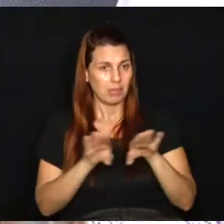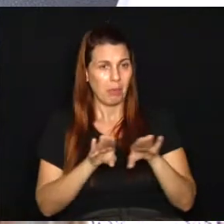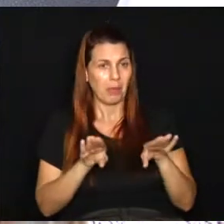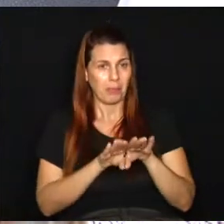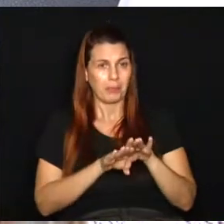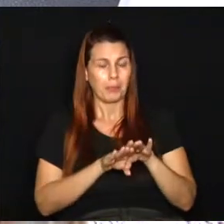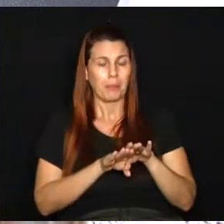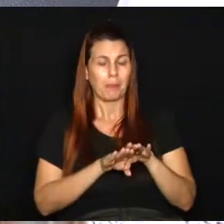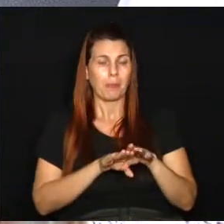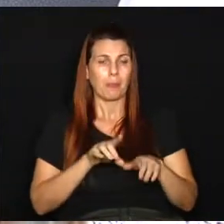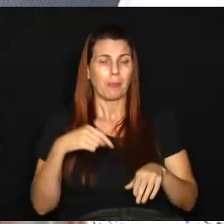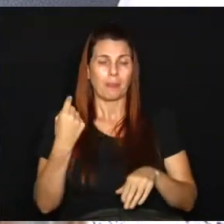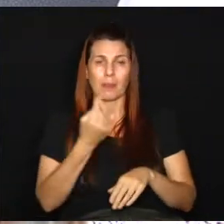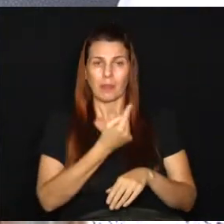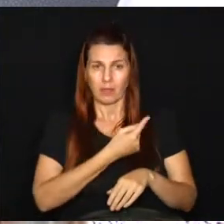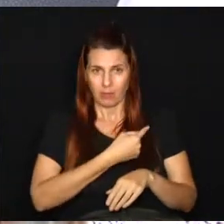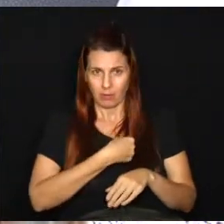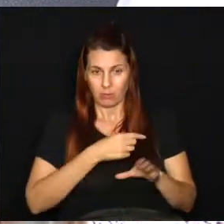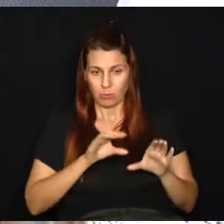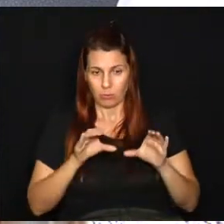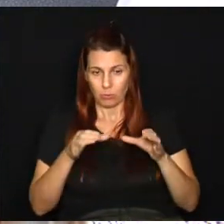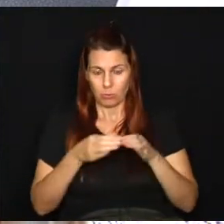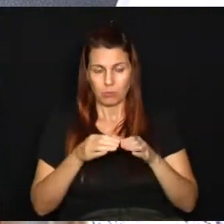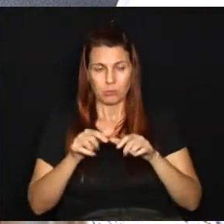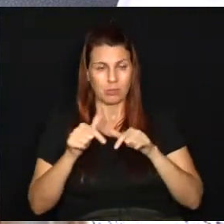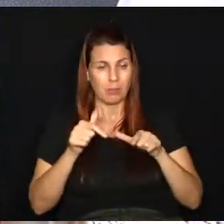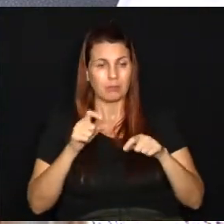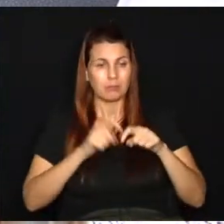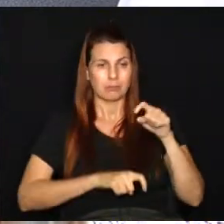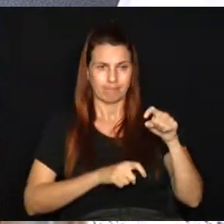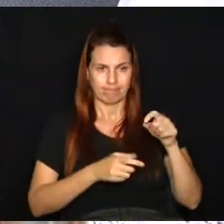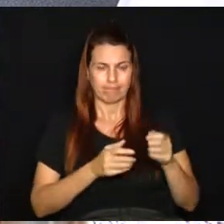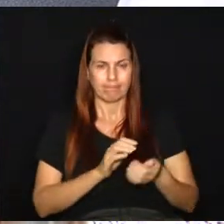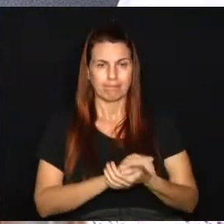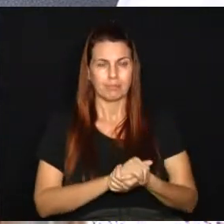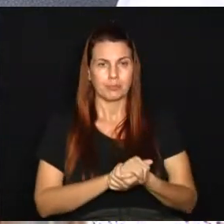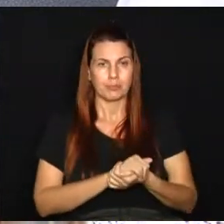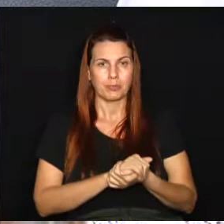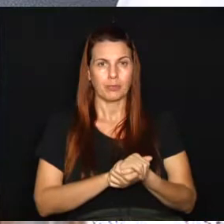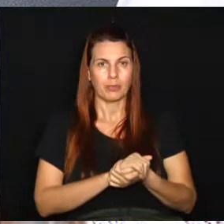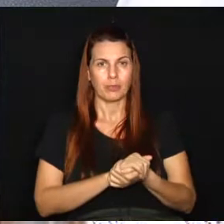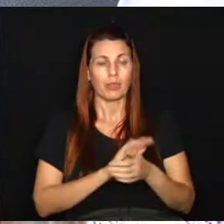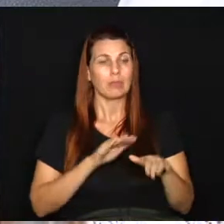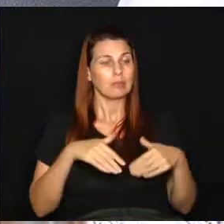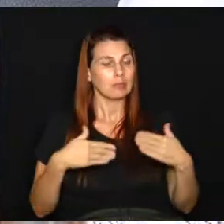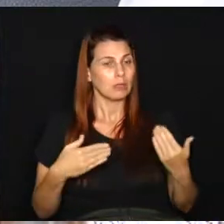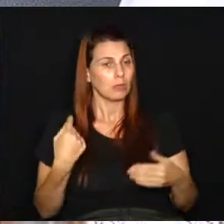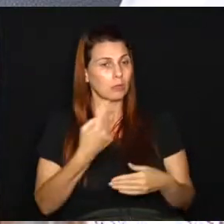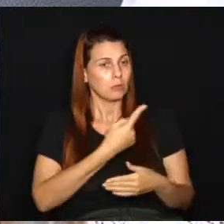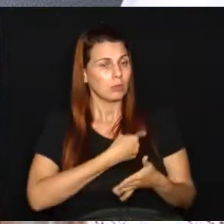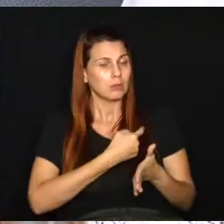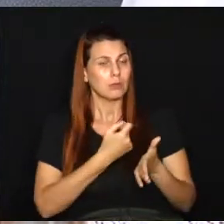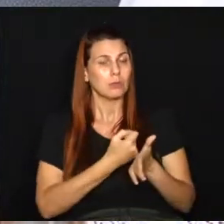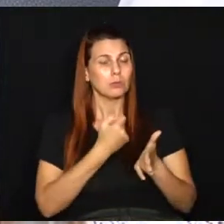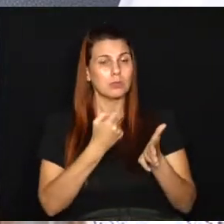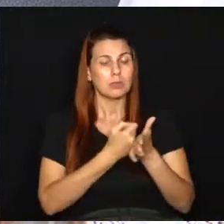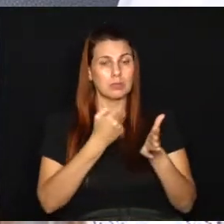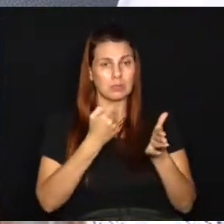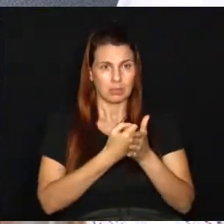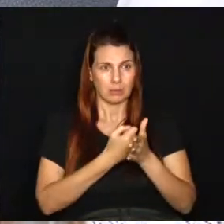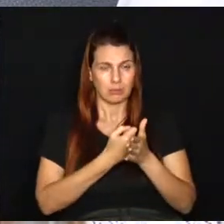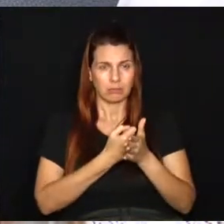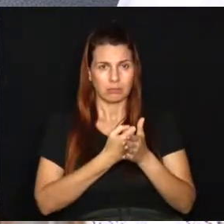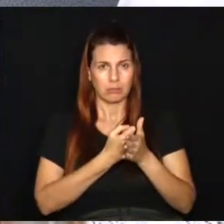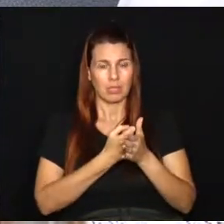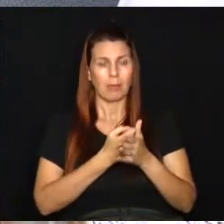nós somos uma categoria de trabalhadores sexuais. Portanto, essa nossa luta pela América Latina,